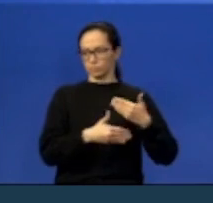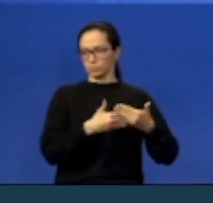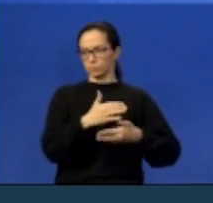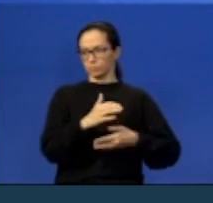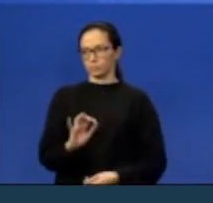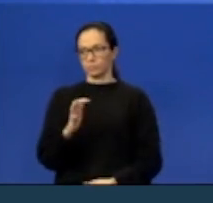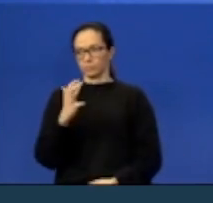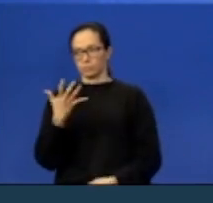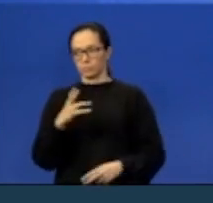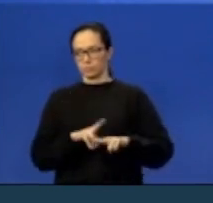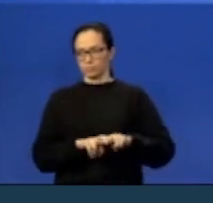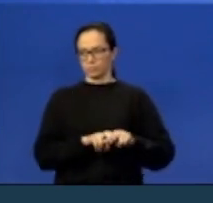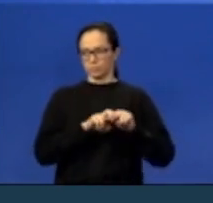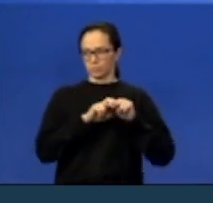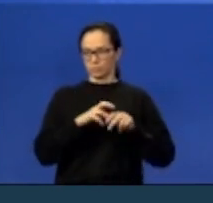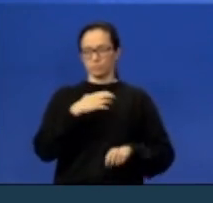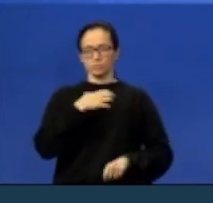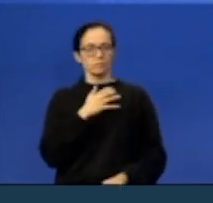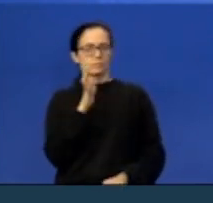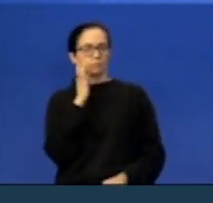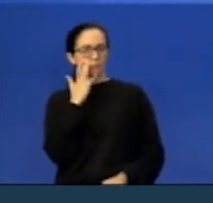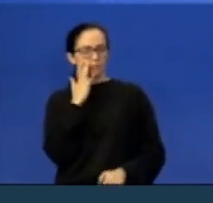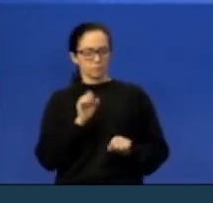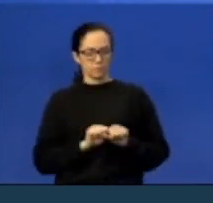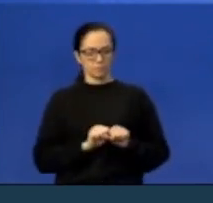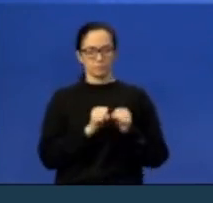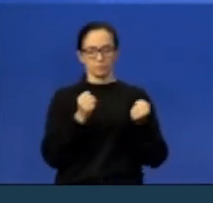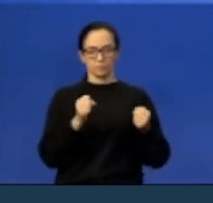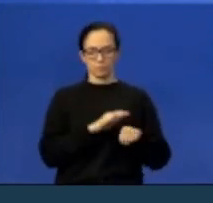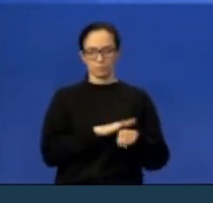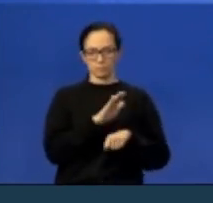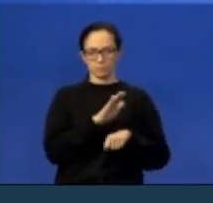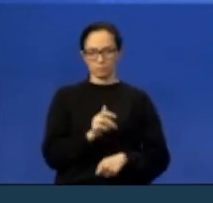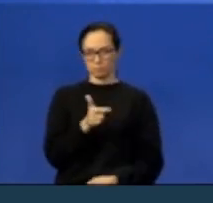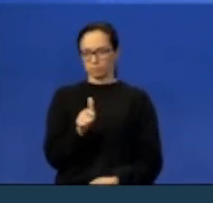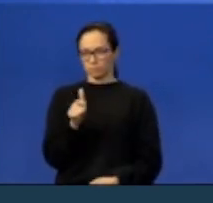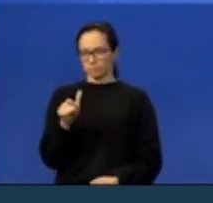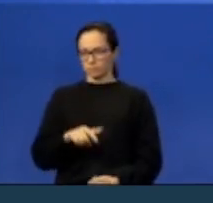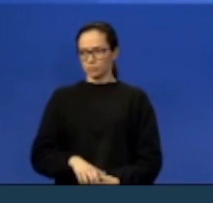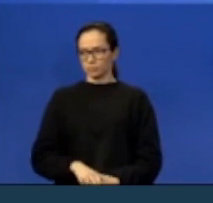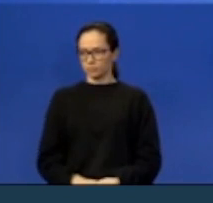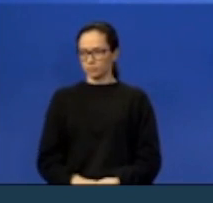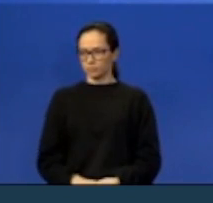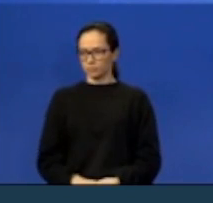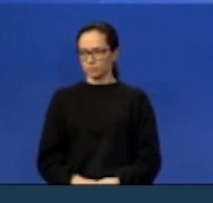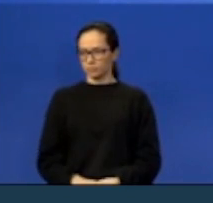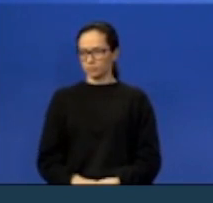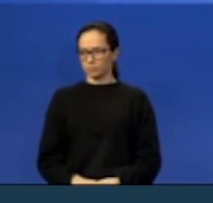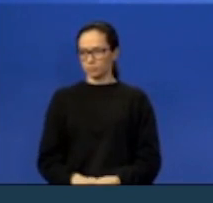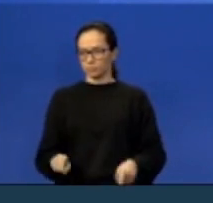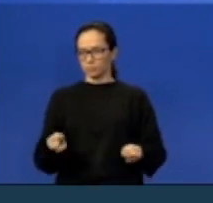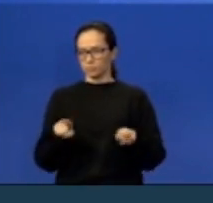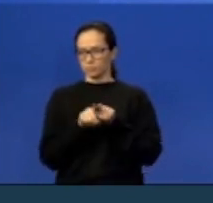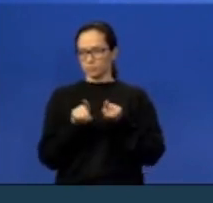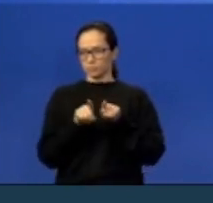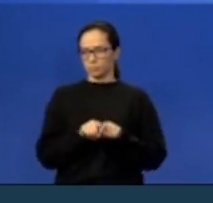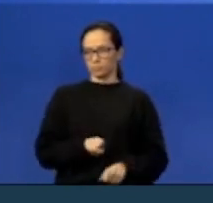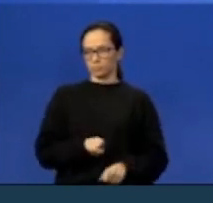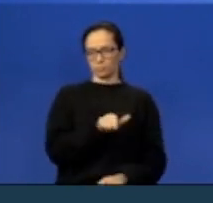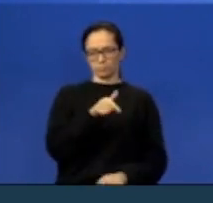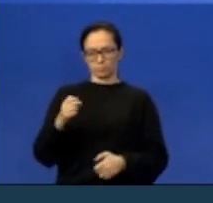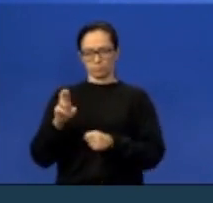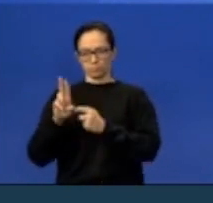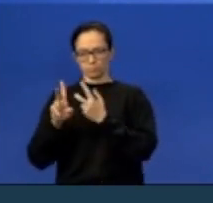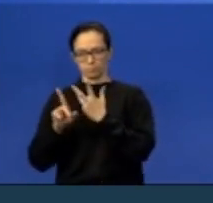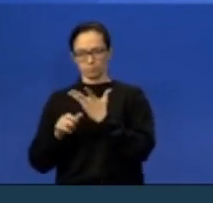e por isso que o osso ele não quebra com tanta facilidade. Além do colágeno, a gente também tem outras substâncias que